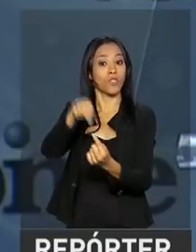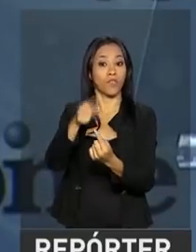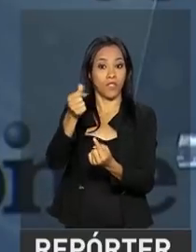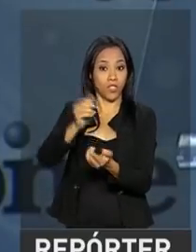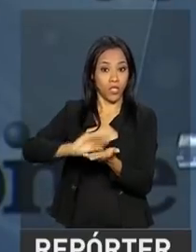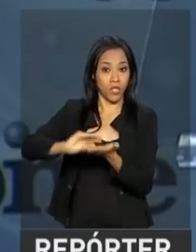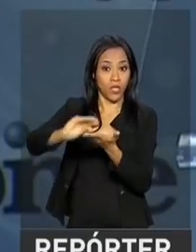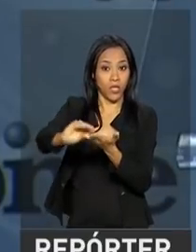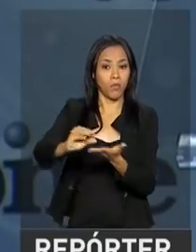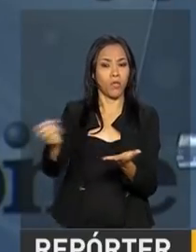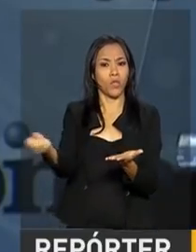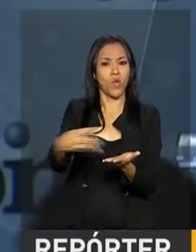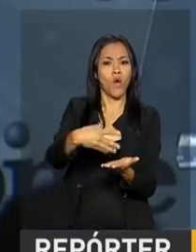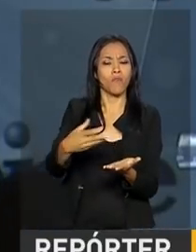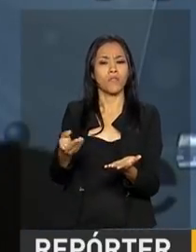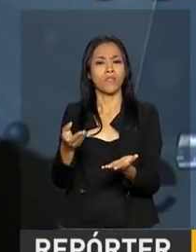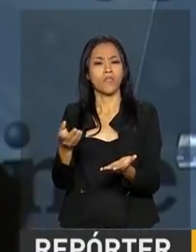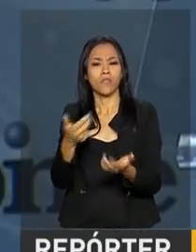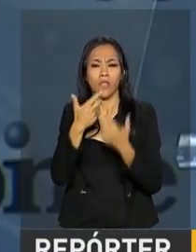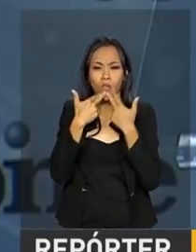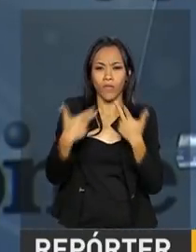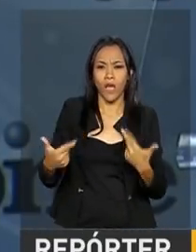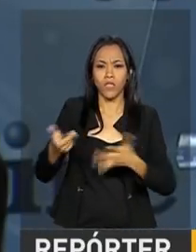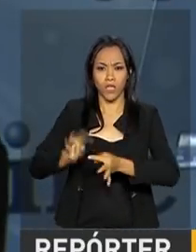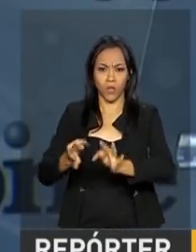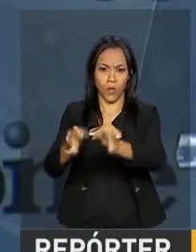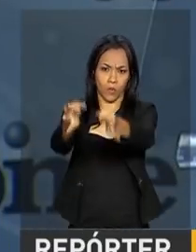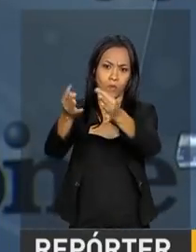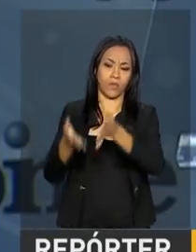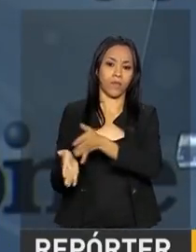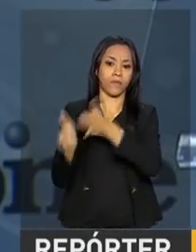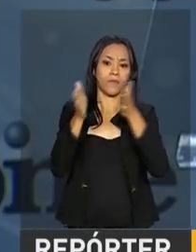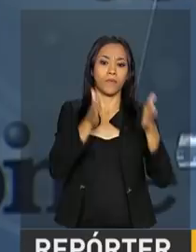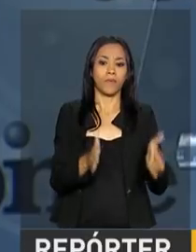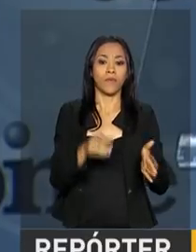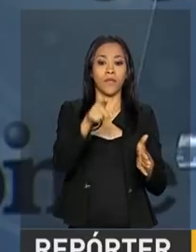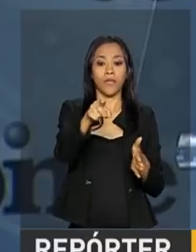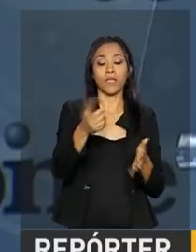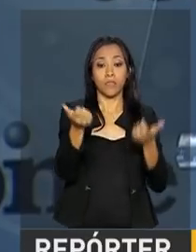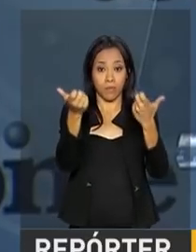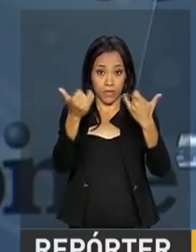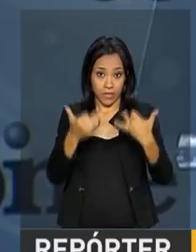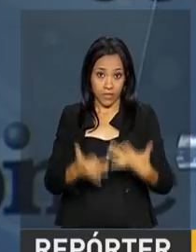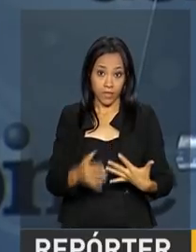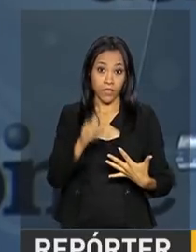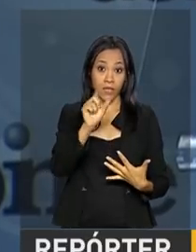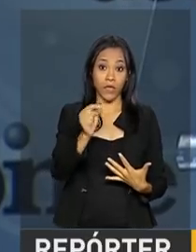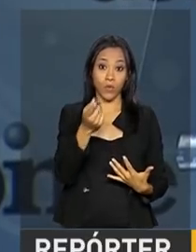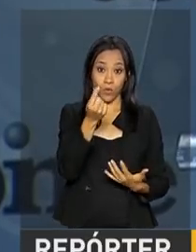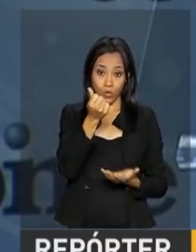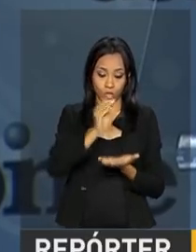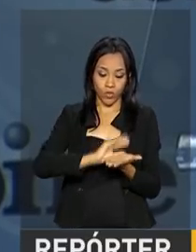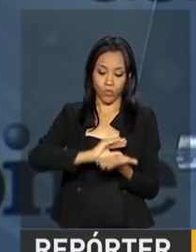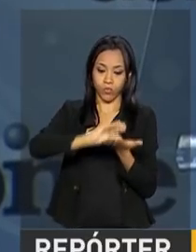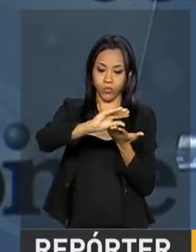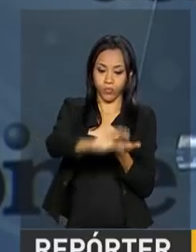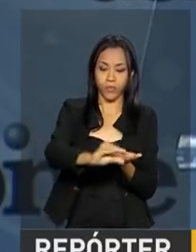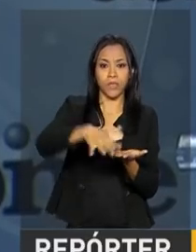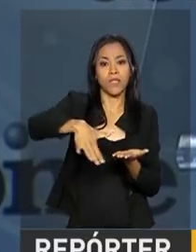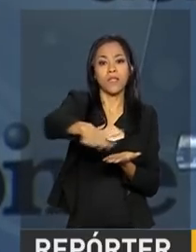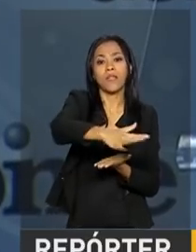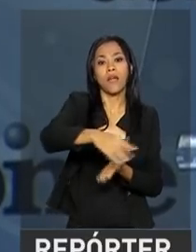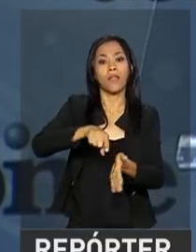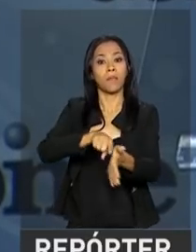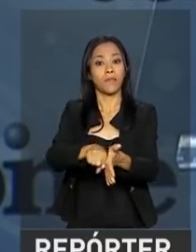planejamento das empresas daqui pra frente poderá ser feito com muito mais racionalidade os investimentos em pesquisa